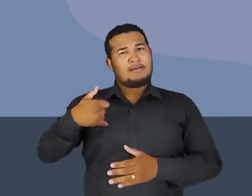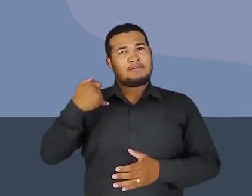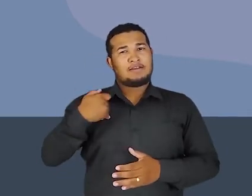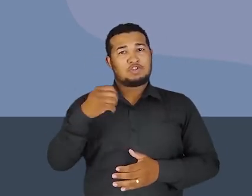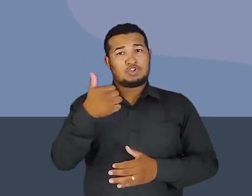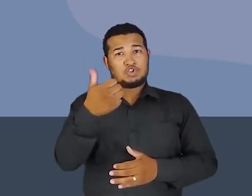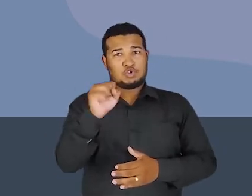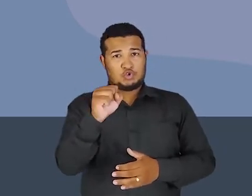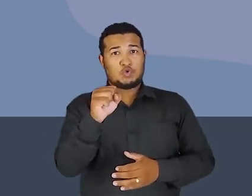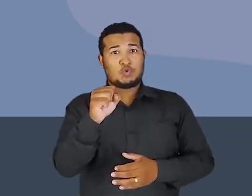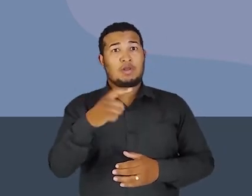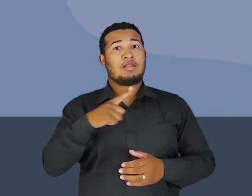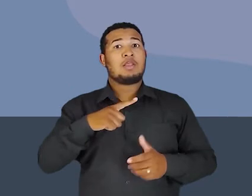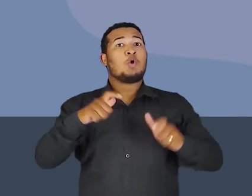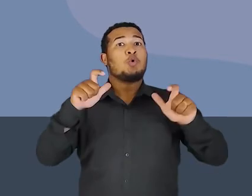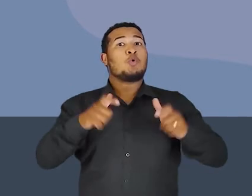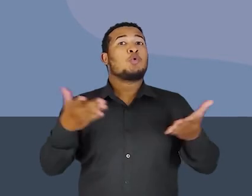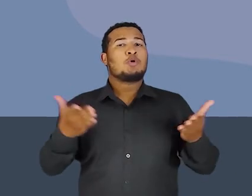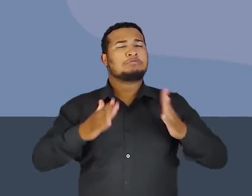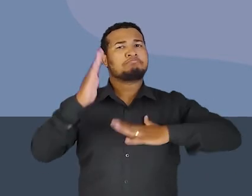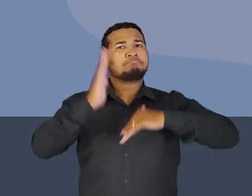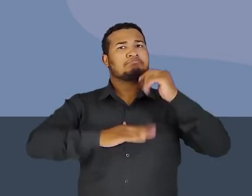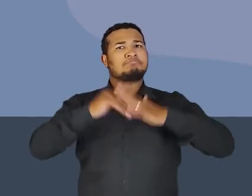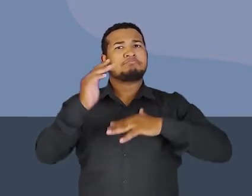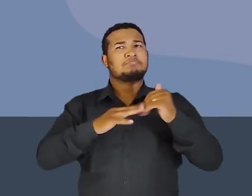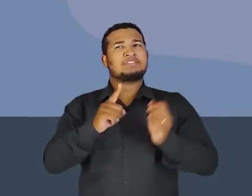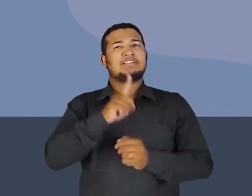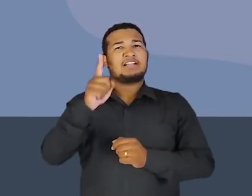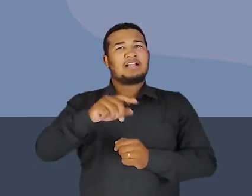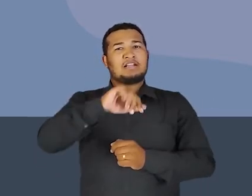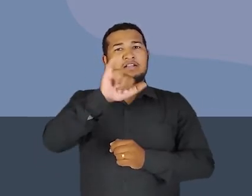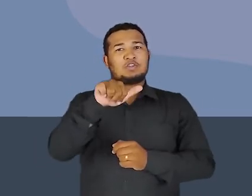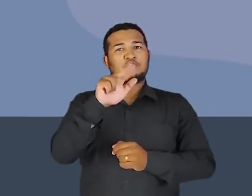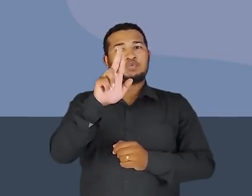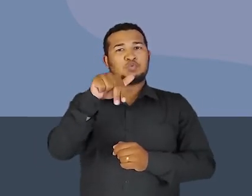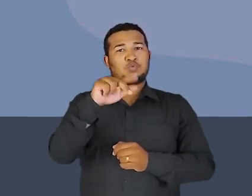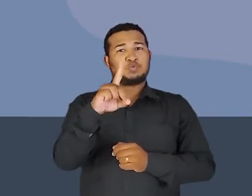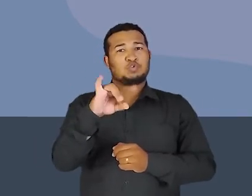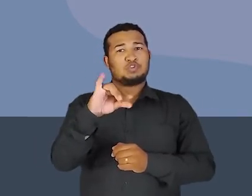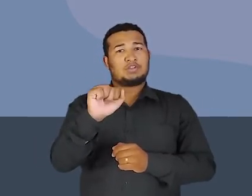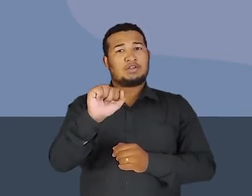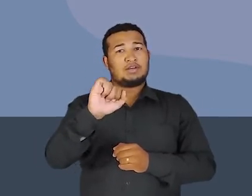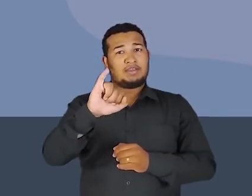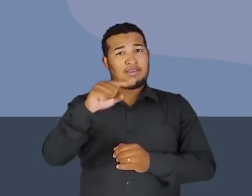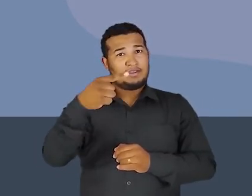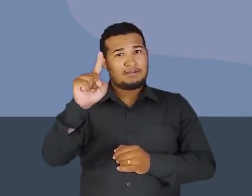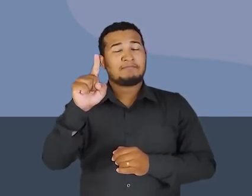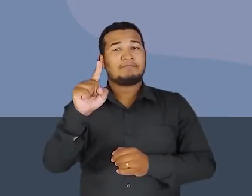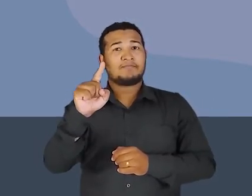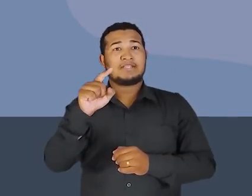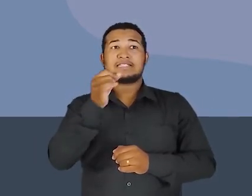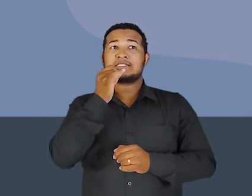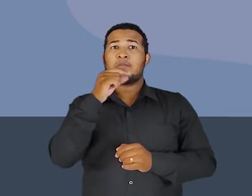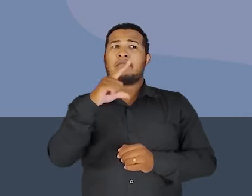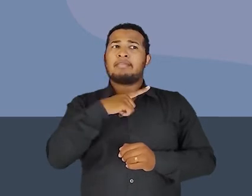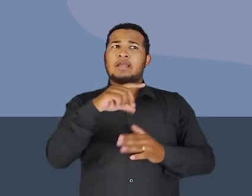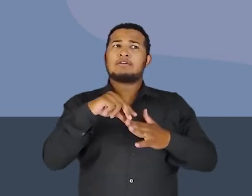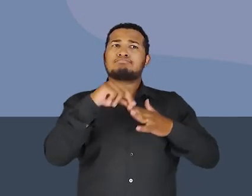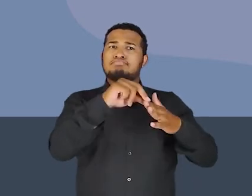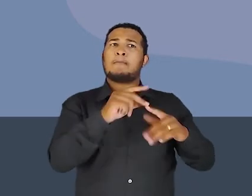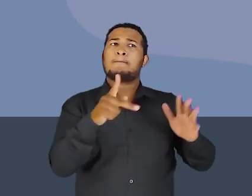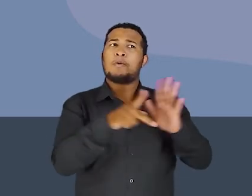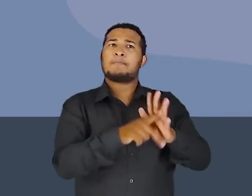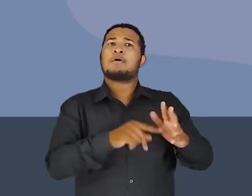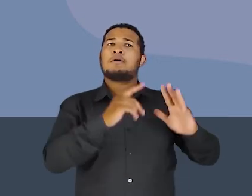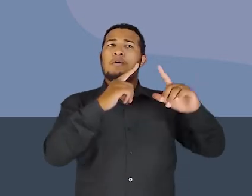anos, já estava atuando profissionalmente em Jundiaí, interior de São Paulo. Seu talento a levou para as seleções